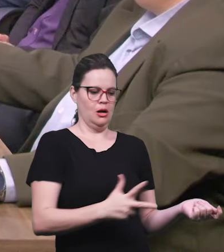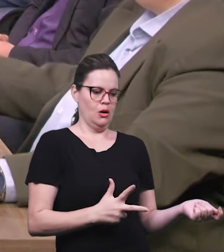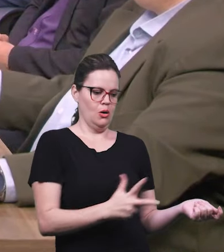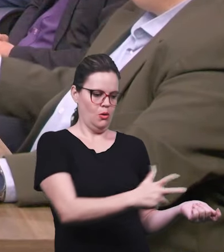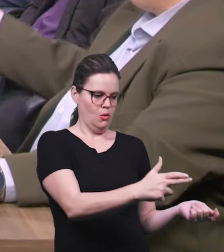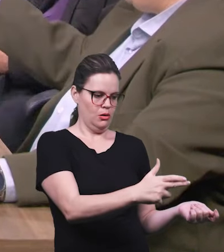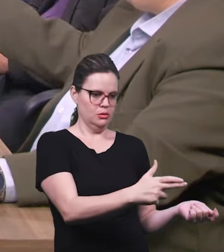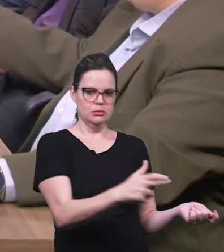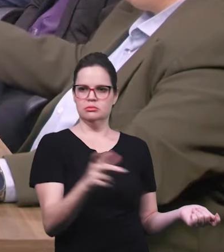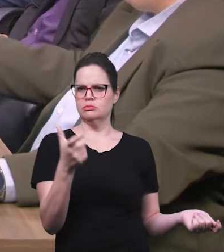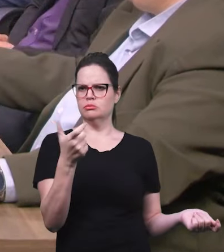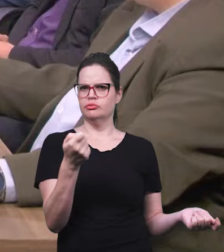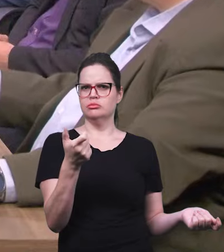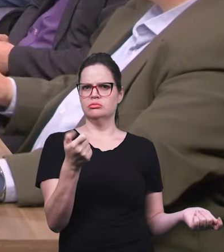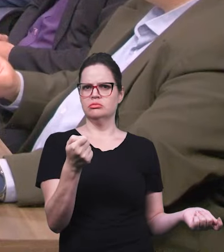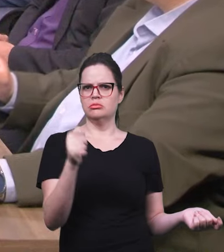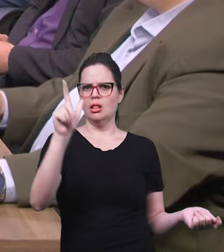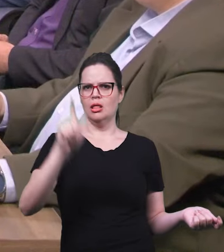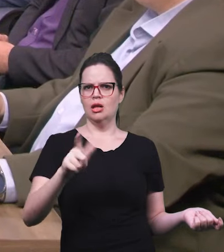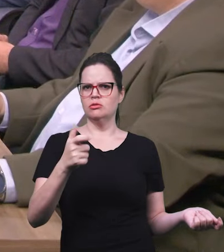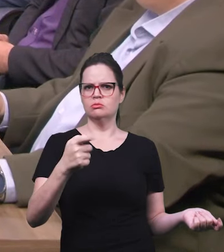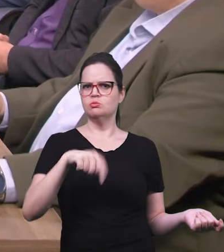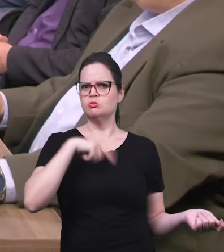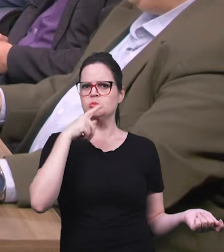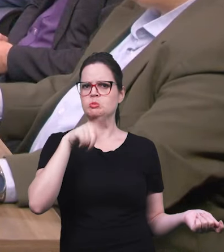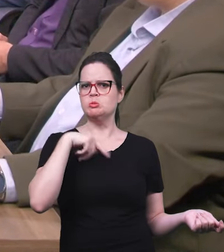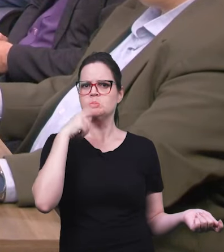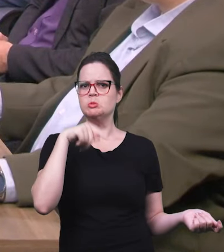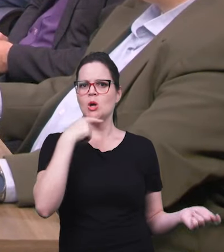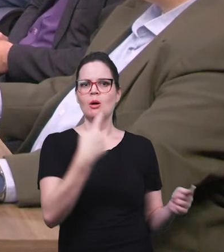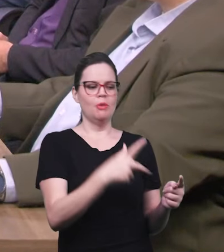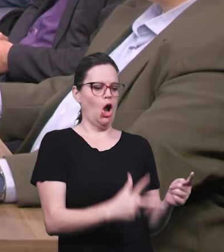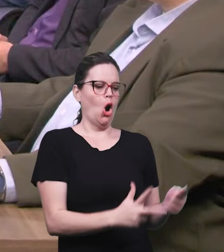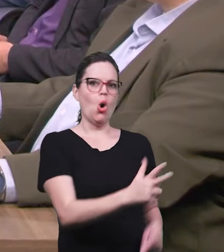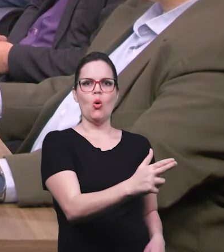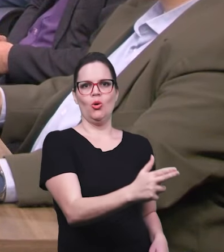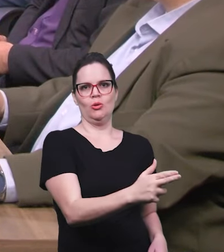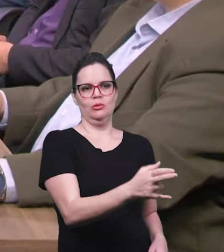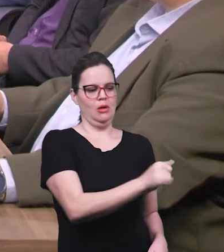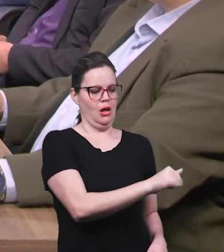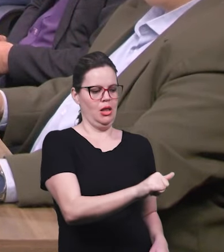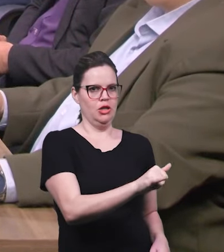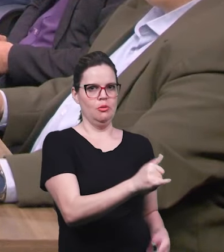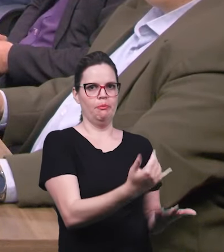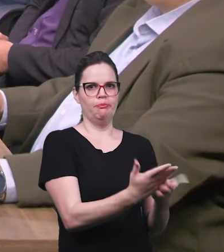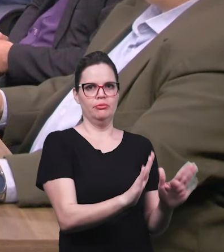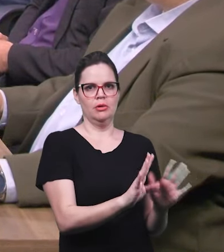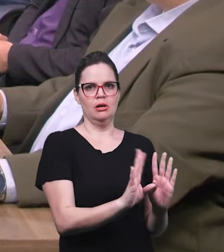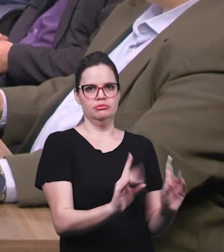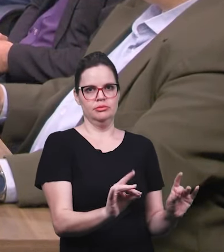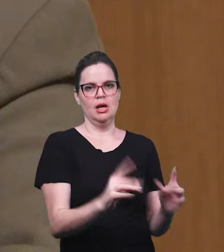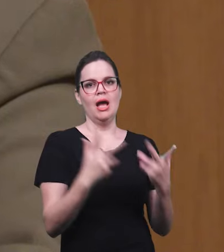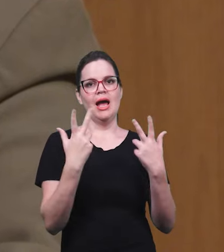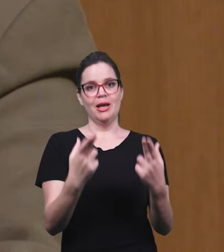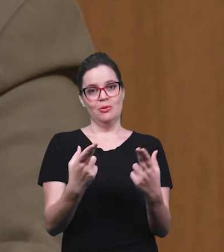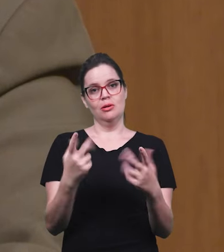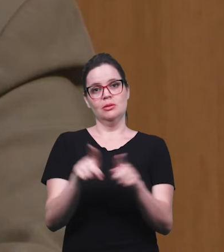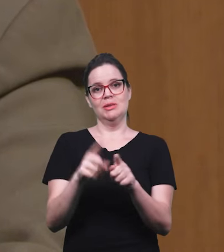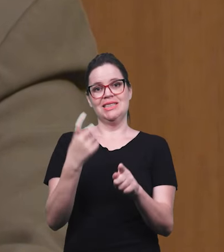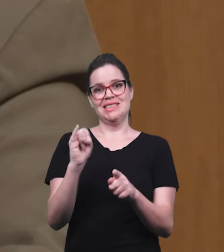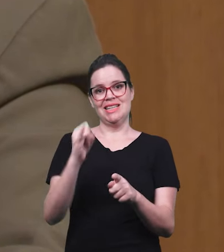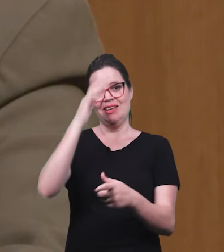cortou o meio pelo qual a eletricidade está passando. Isso, se a gente fizer também com a nossa vida espiritual, se a gente tirar a